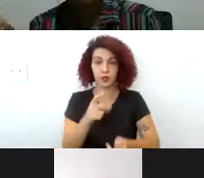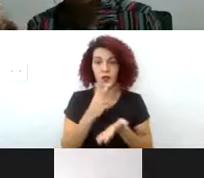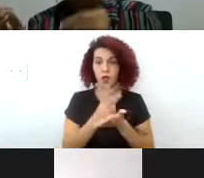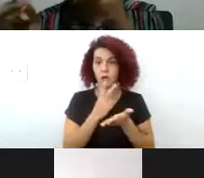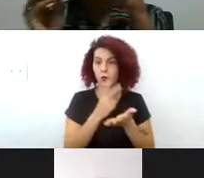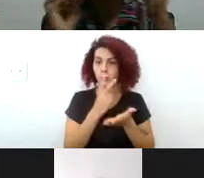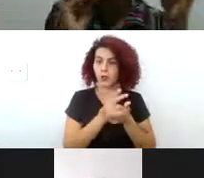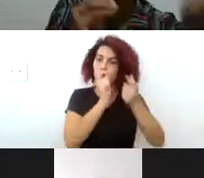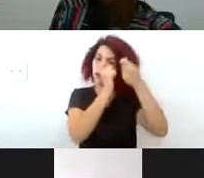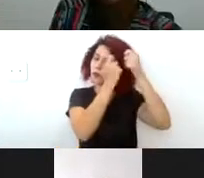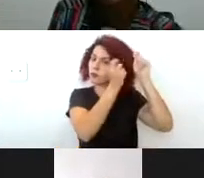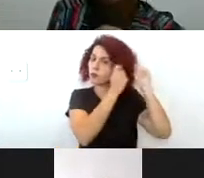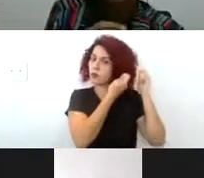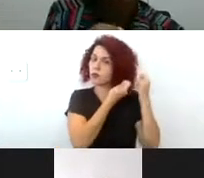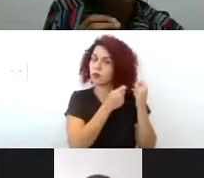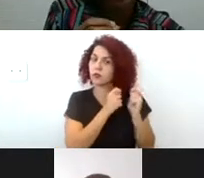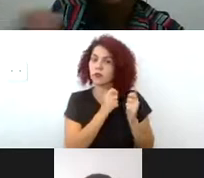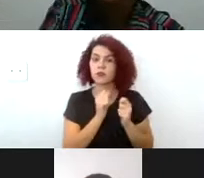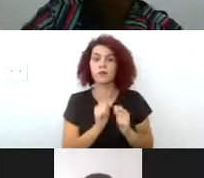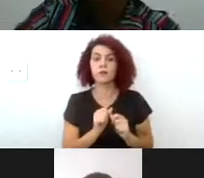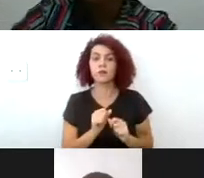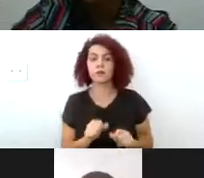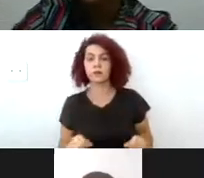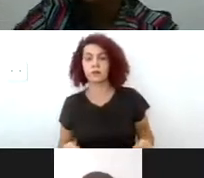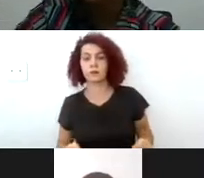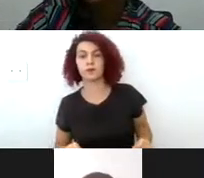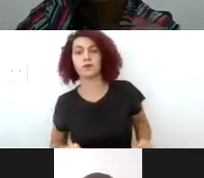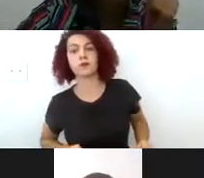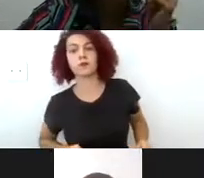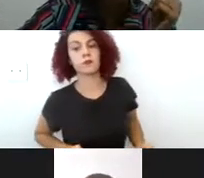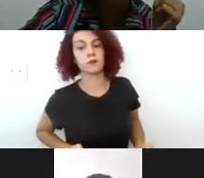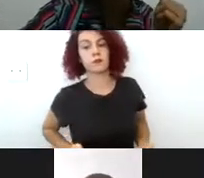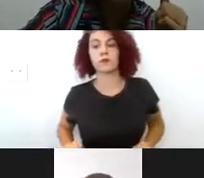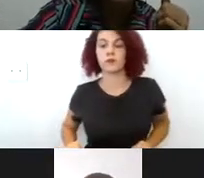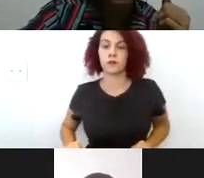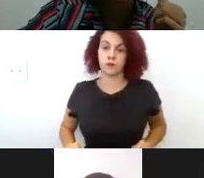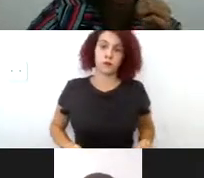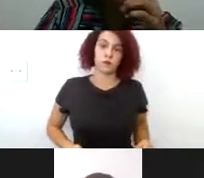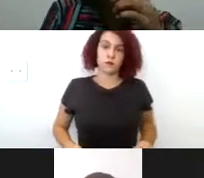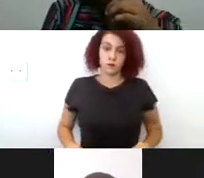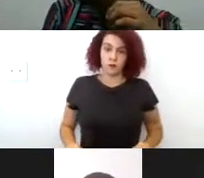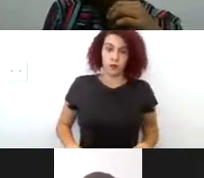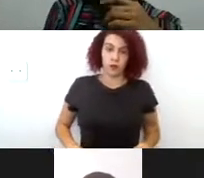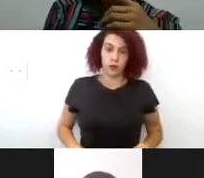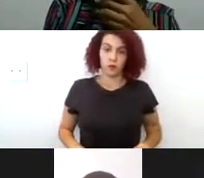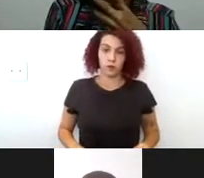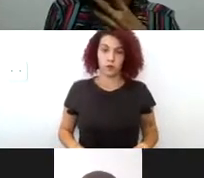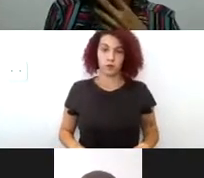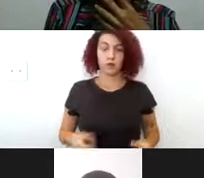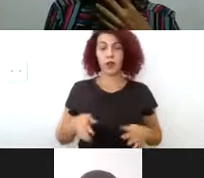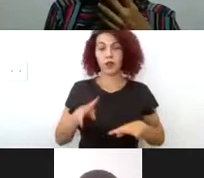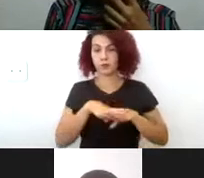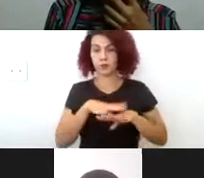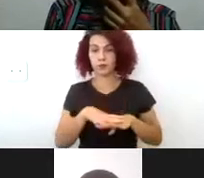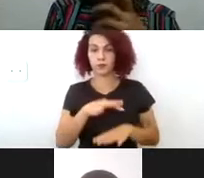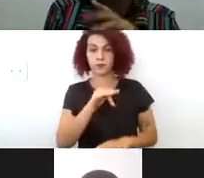ganhar carência dele ganha por quê que isso aqui é diferente da outra lá porque a galera fala assim ó você matemática